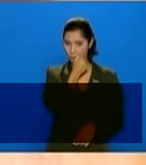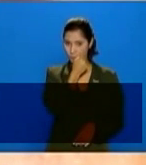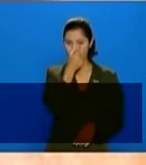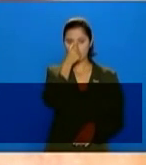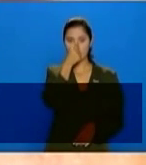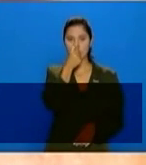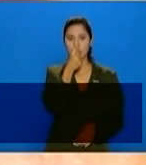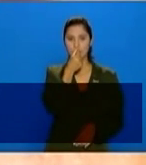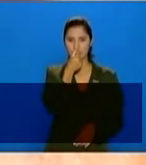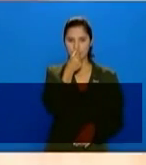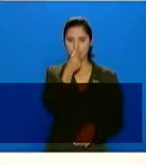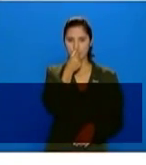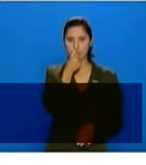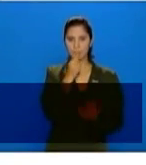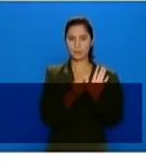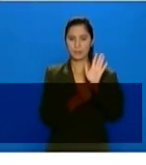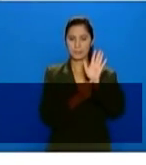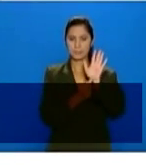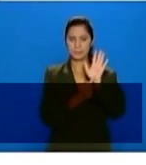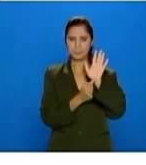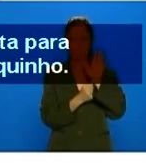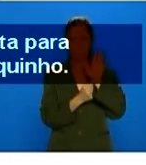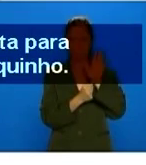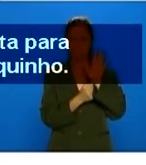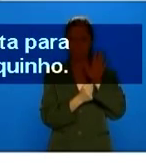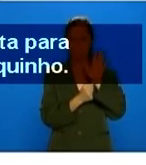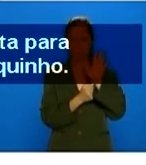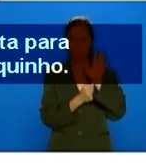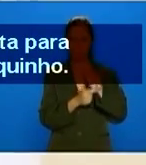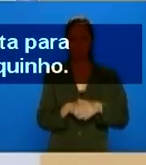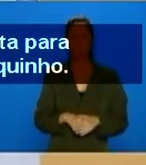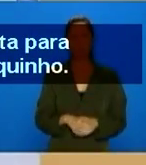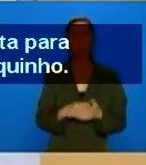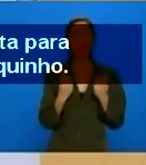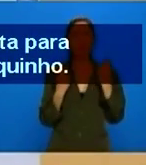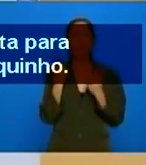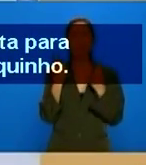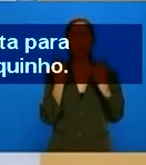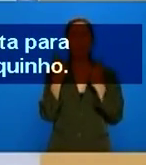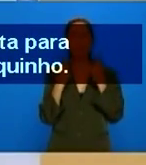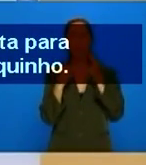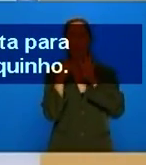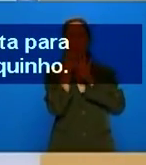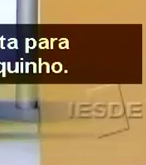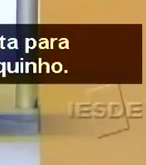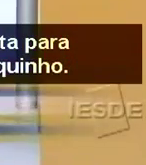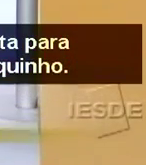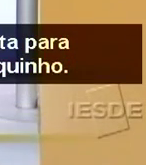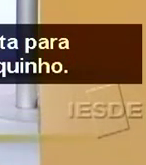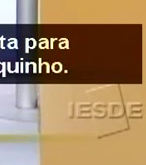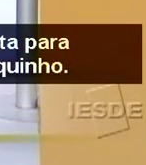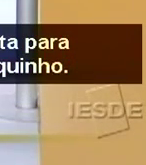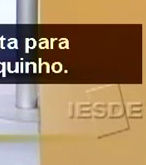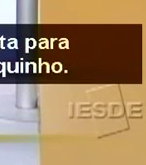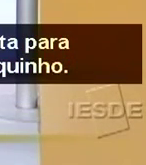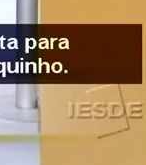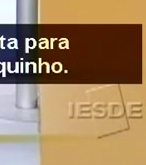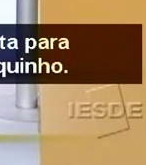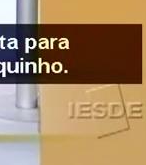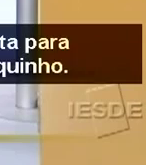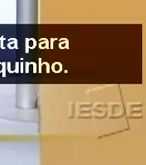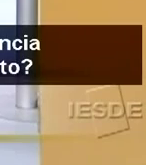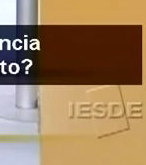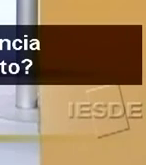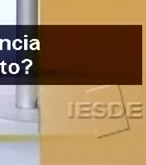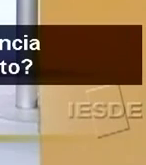o nariz e a mão. Qual dessas imagens representa para você a surdez?